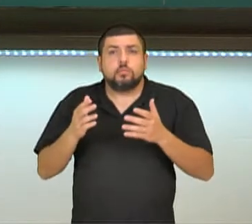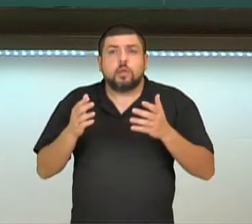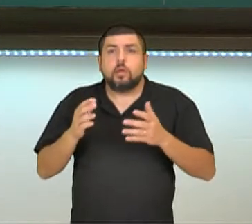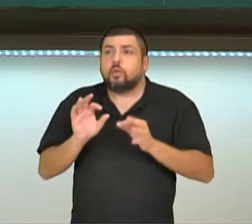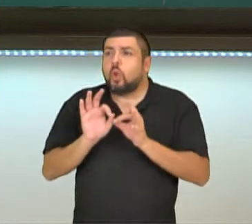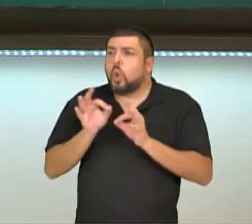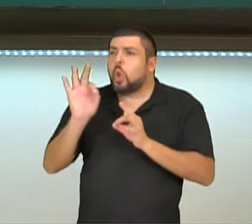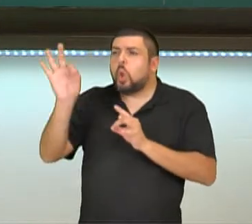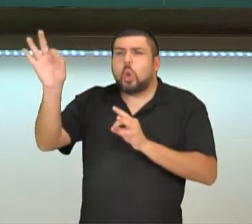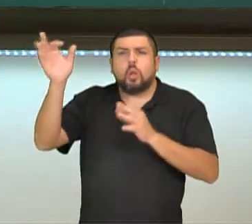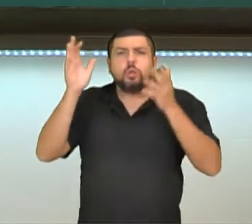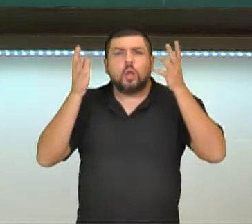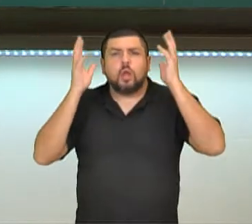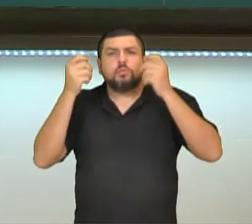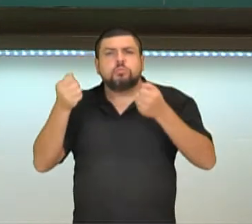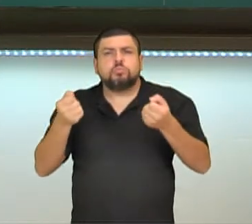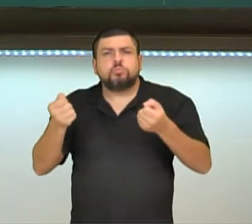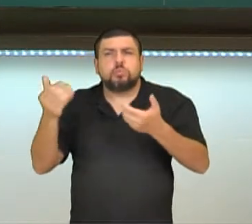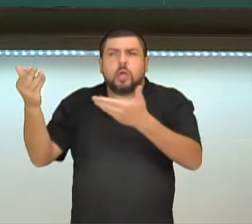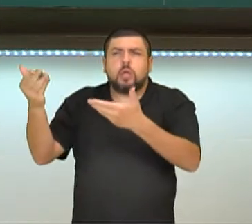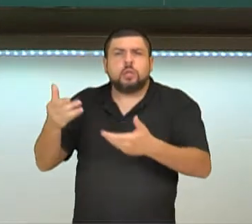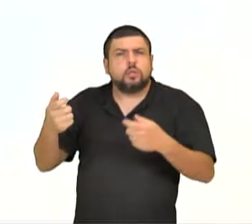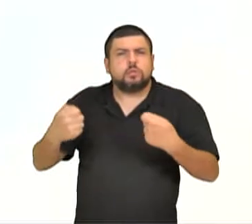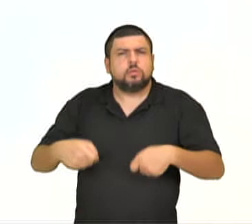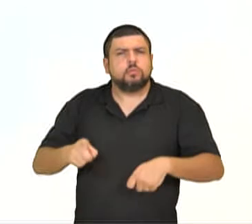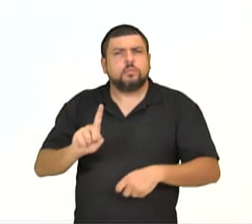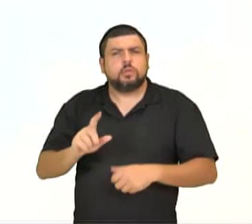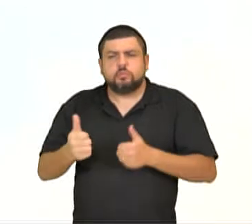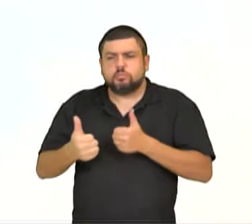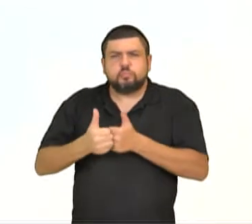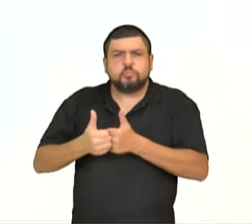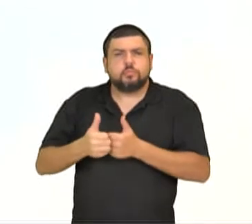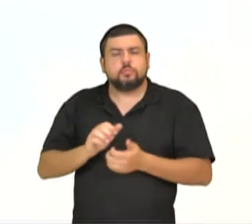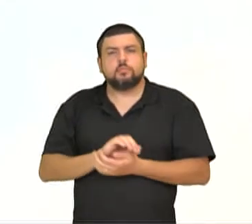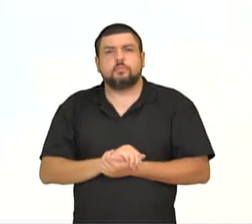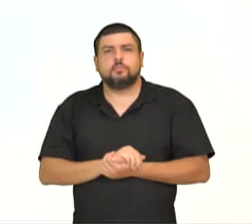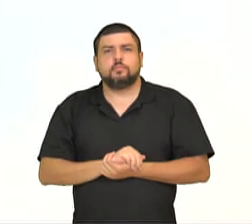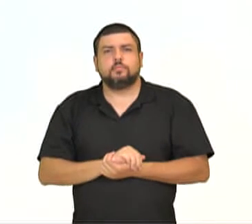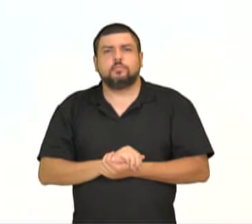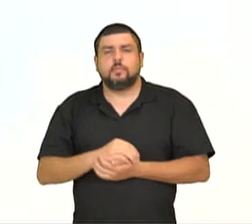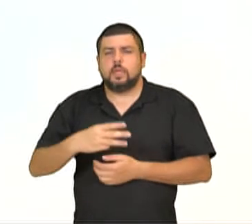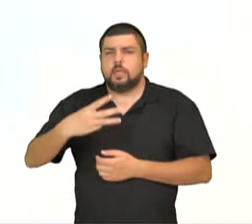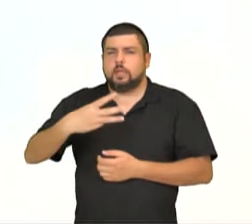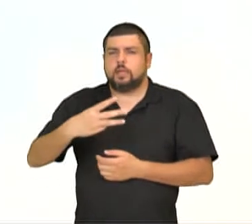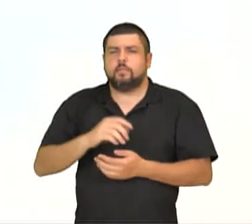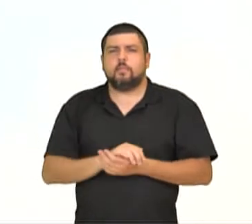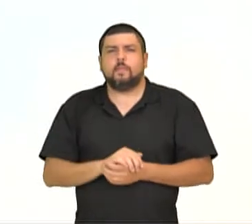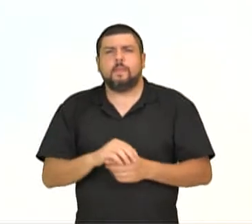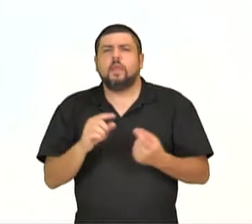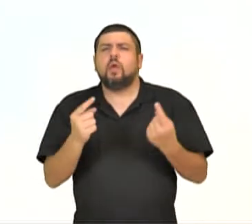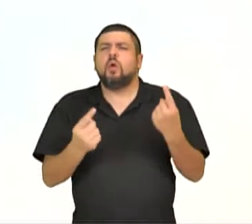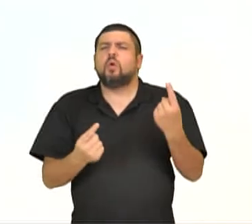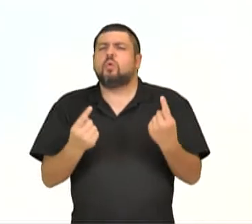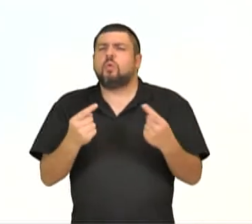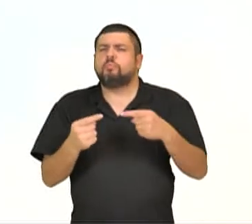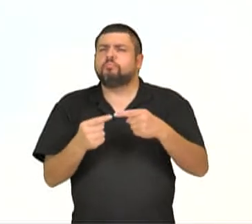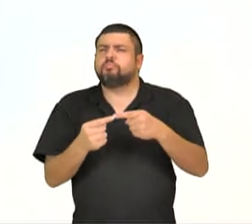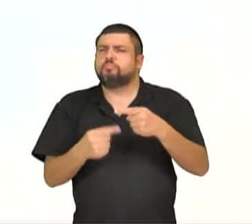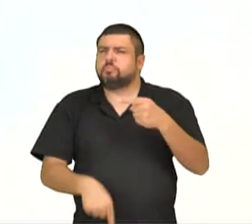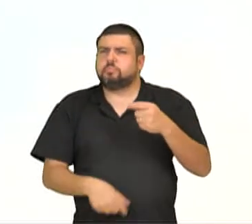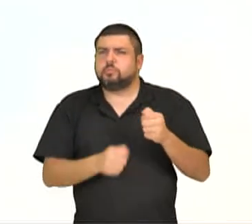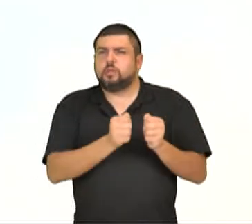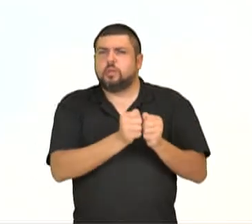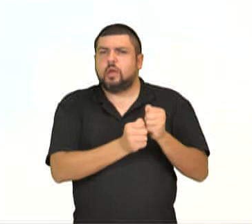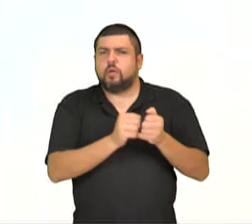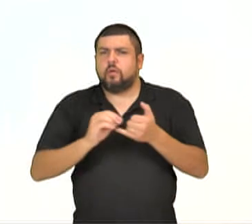merenda está pertinho do consumidor. Da atividade 3, qual alternativa não corresponde aos alimentos arroz e